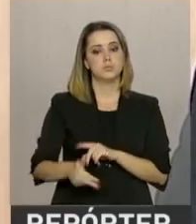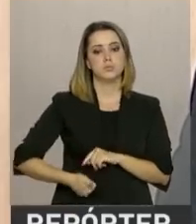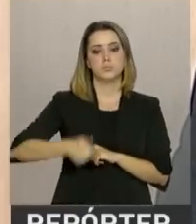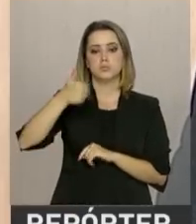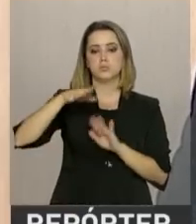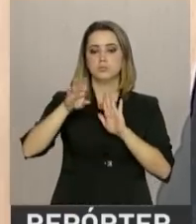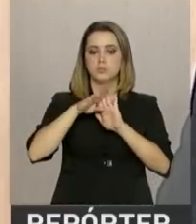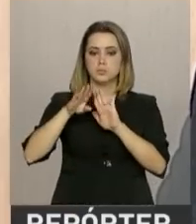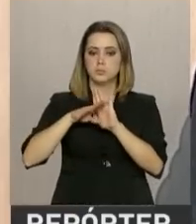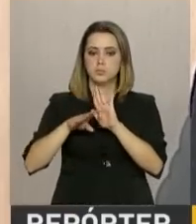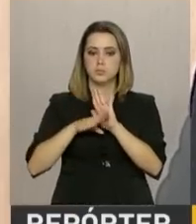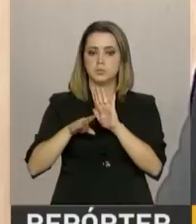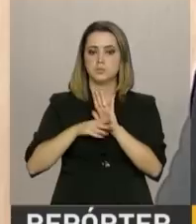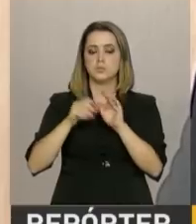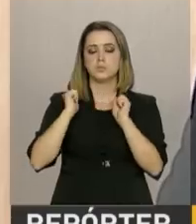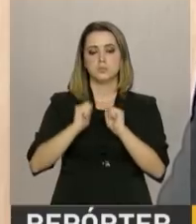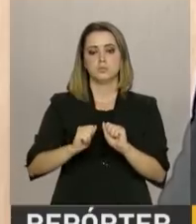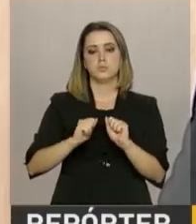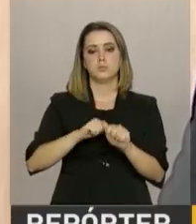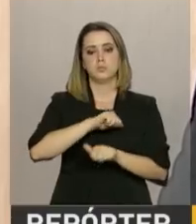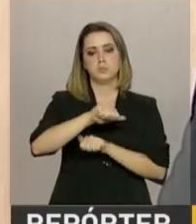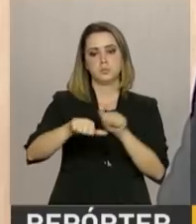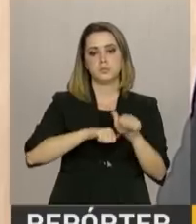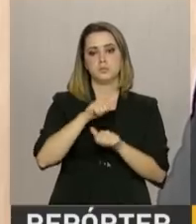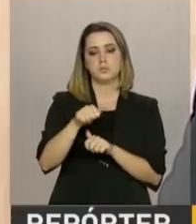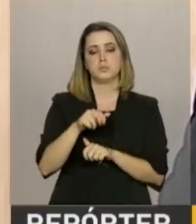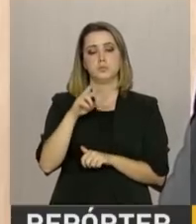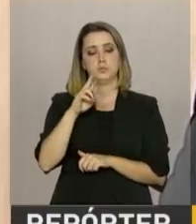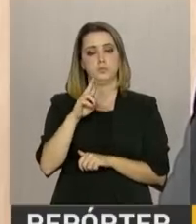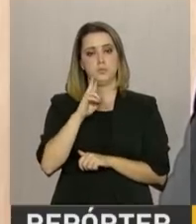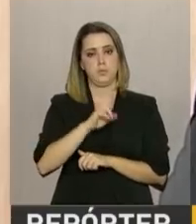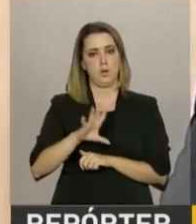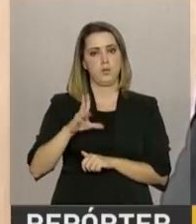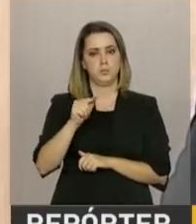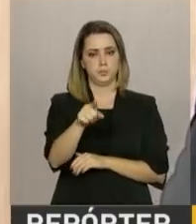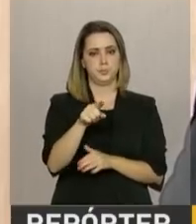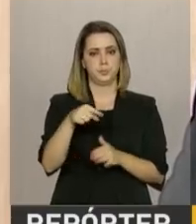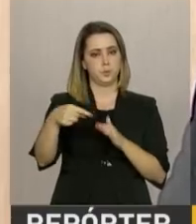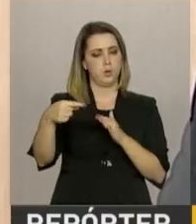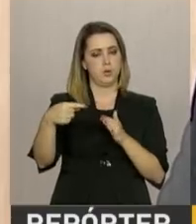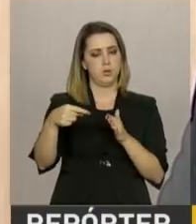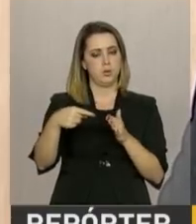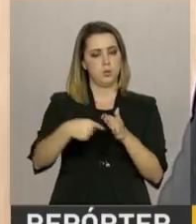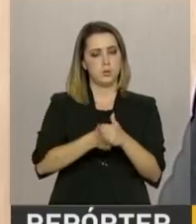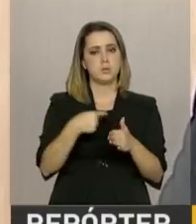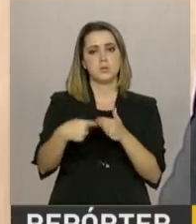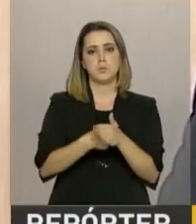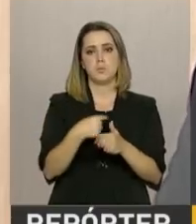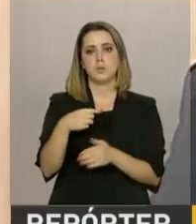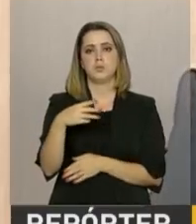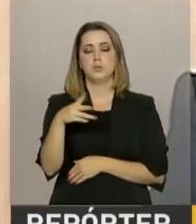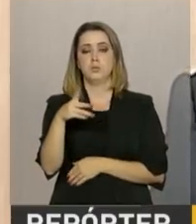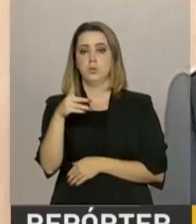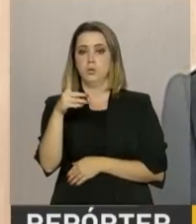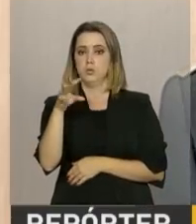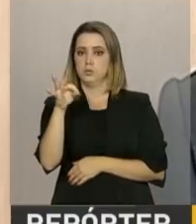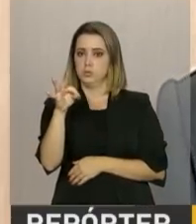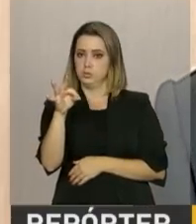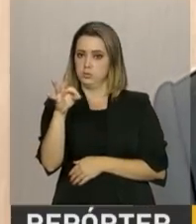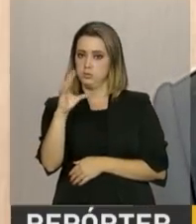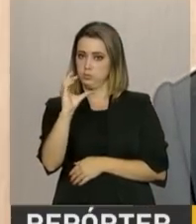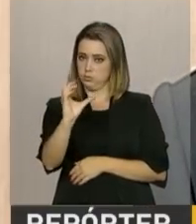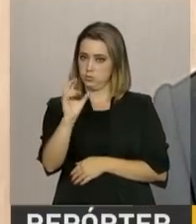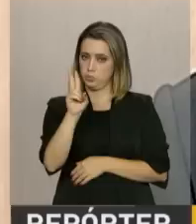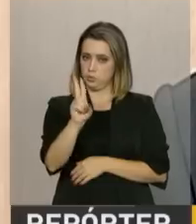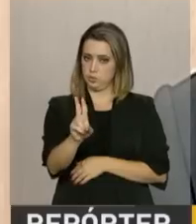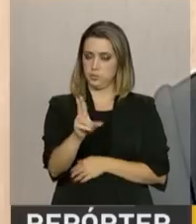o programa e torná-lo sustentável e responder a todos os questionamentos do Tribunal de Contas da União. No curto prazo, ou seja,